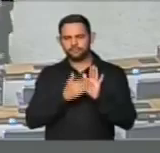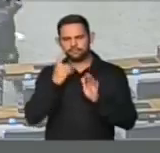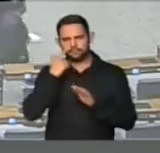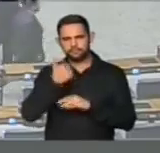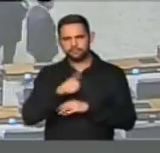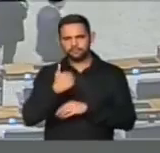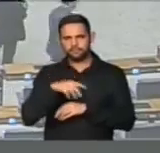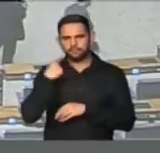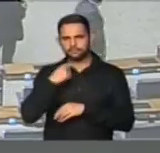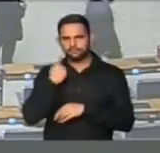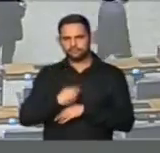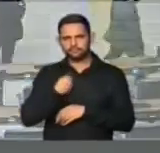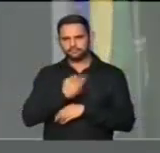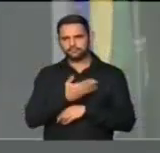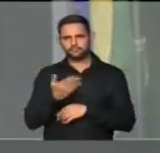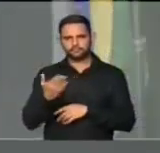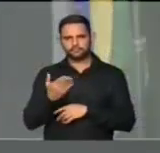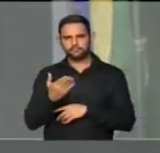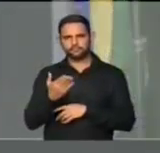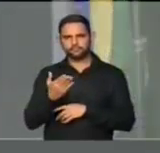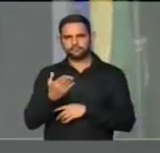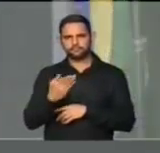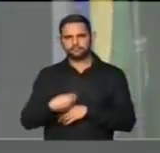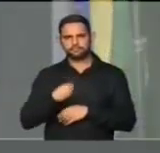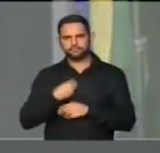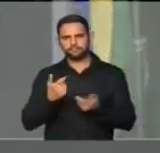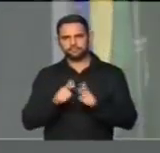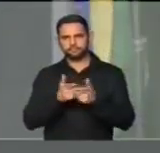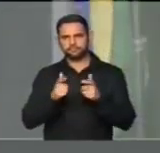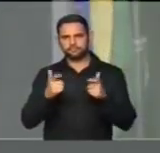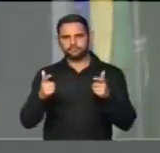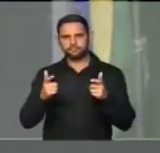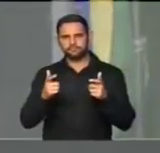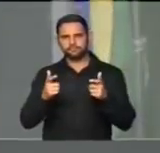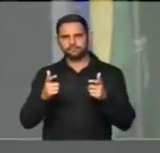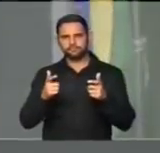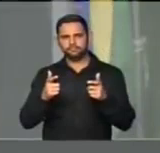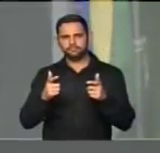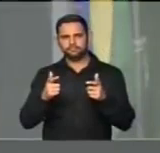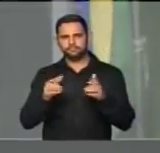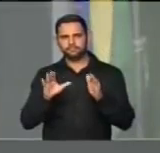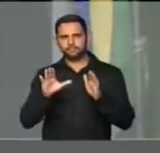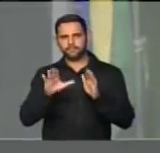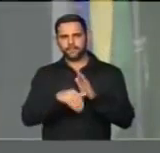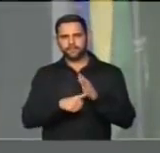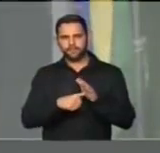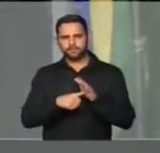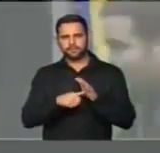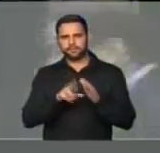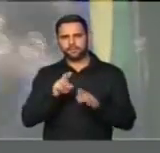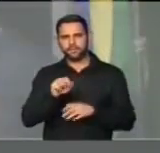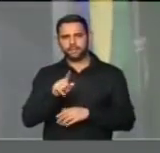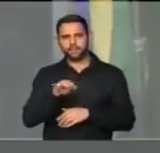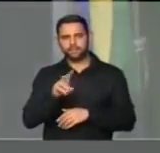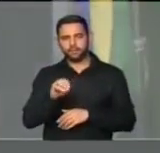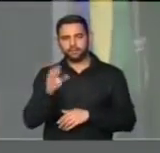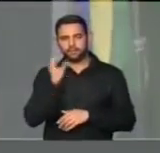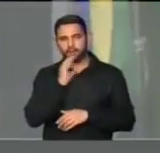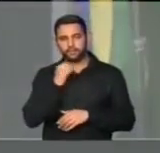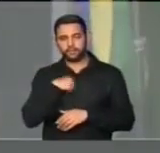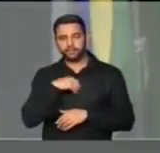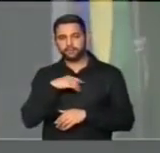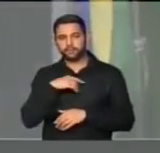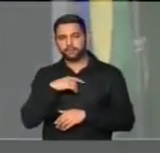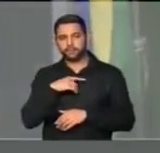dos parlamentares. Devido à crescente dos sequestros, chamados sequestros relâmpagos em nosso